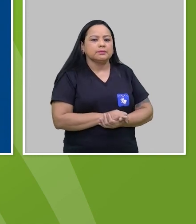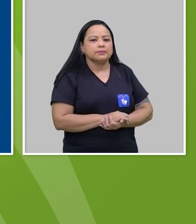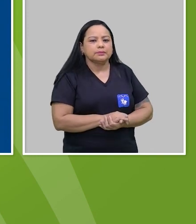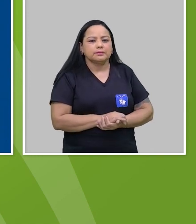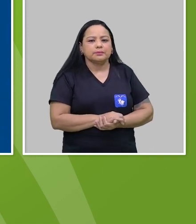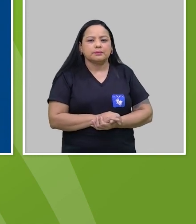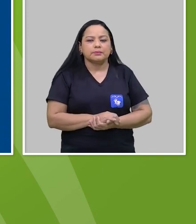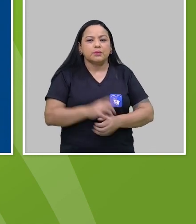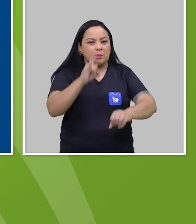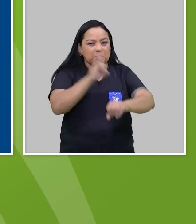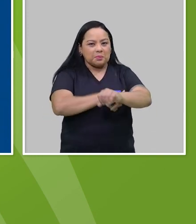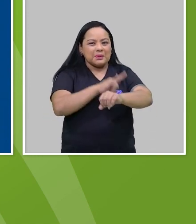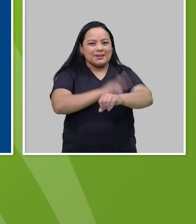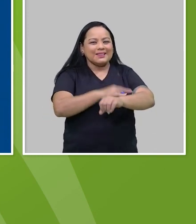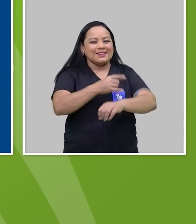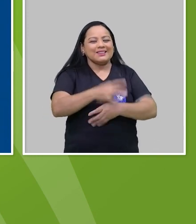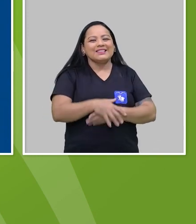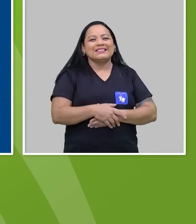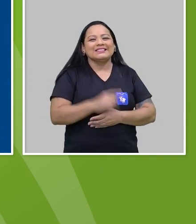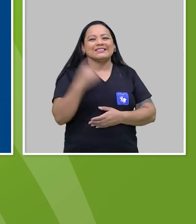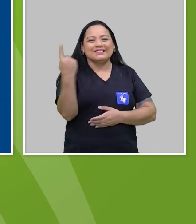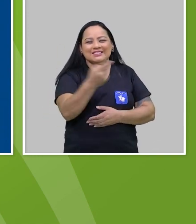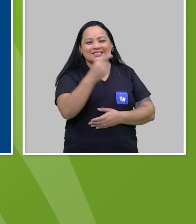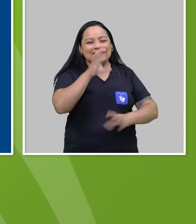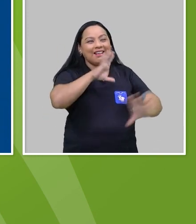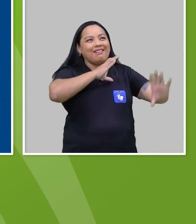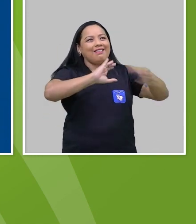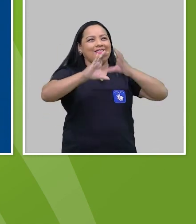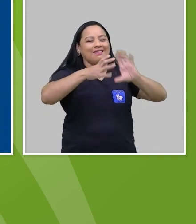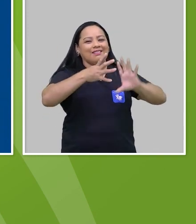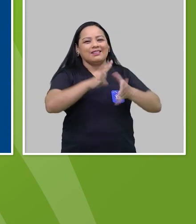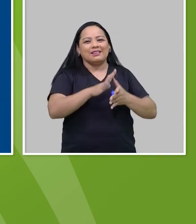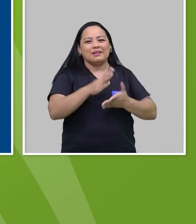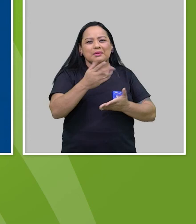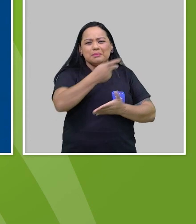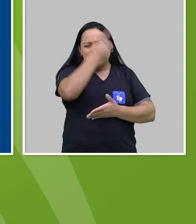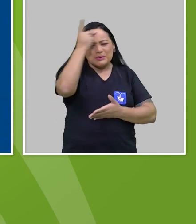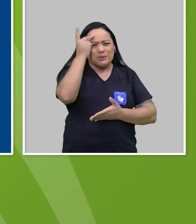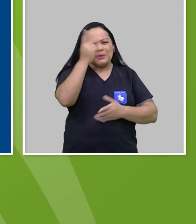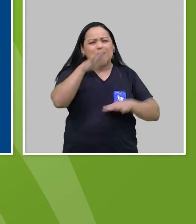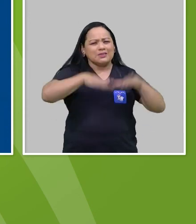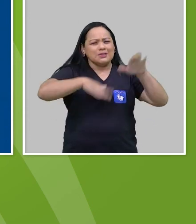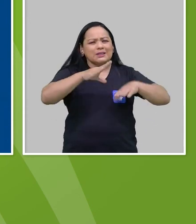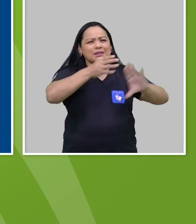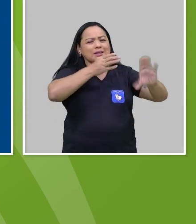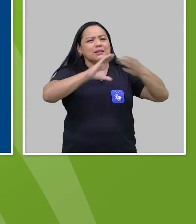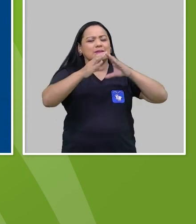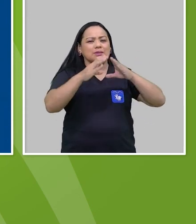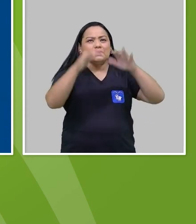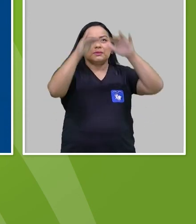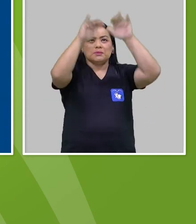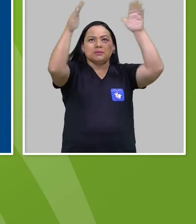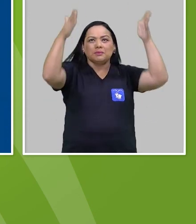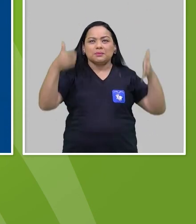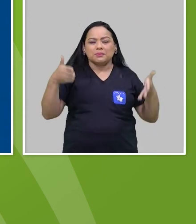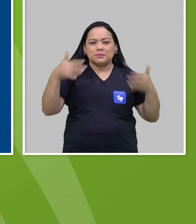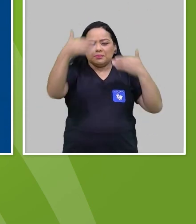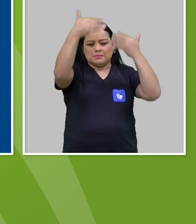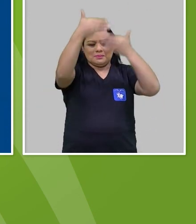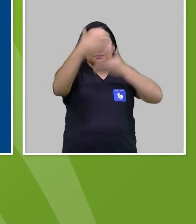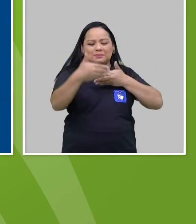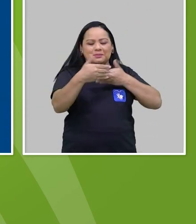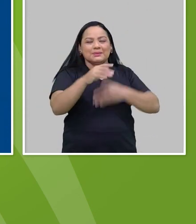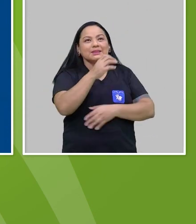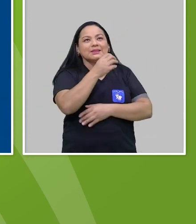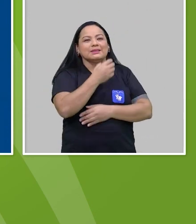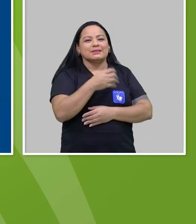do banheiro, não é? Quando a gente canta no banheiro normalmente ele é fechado, de concreto, você canta